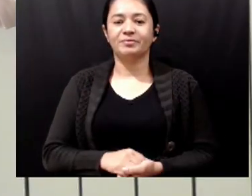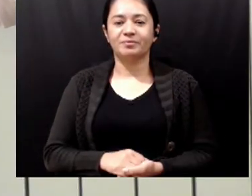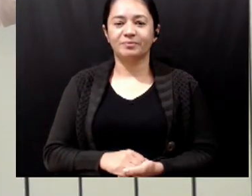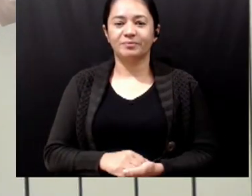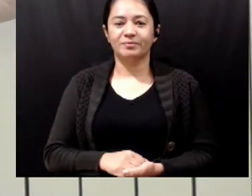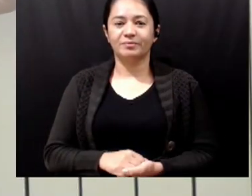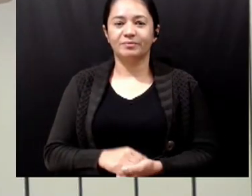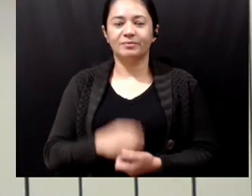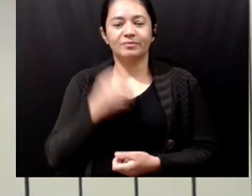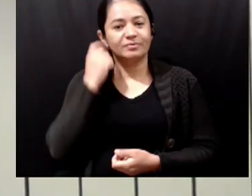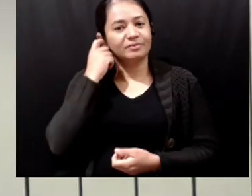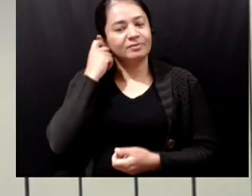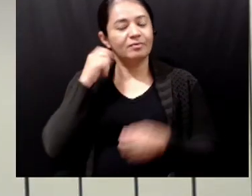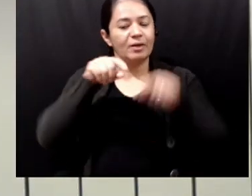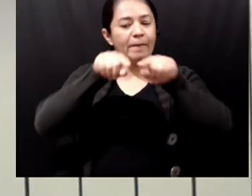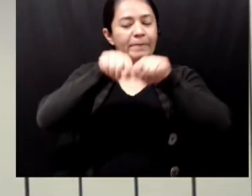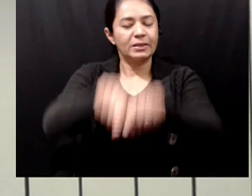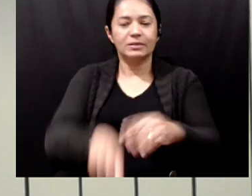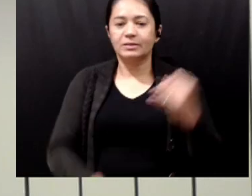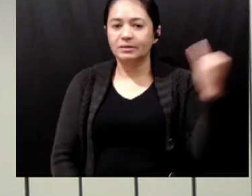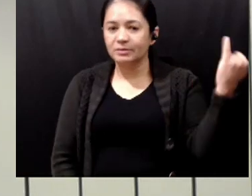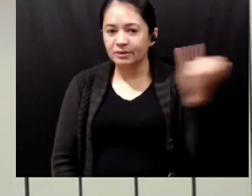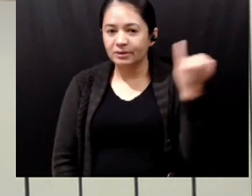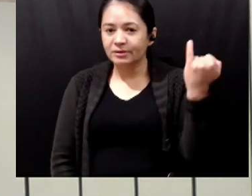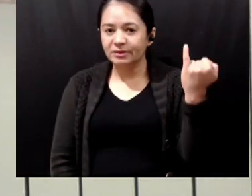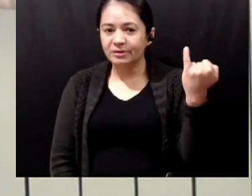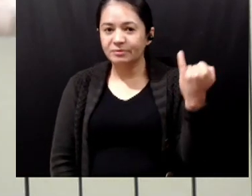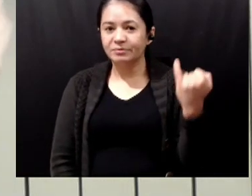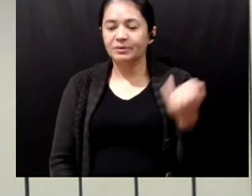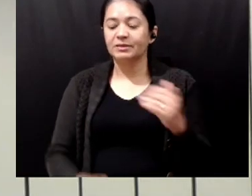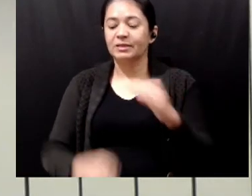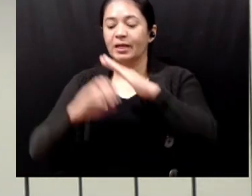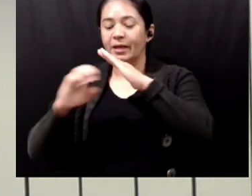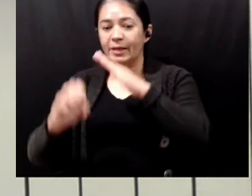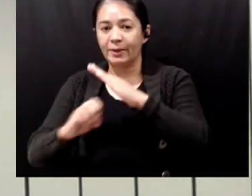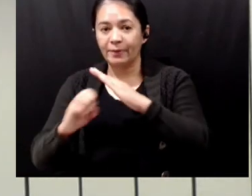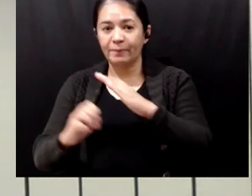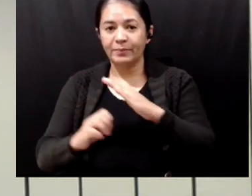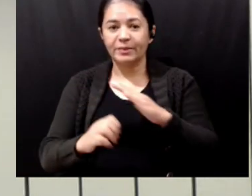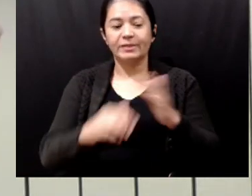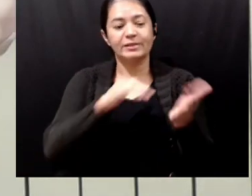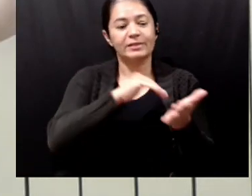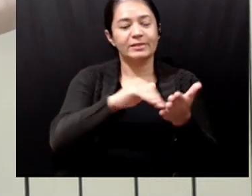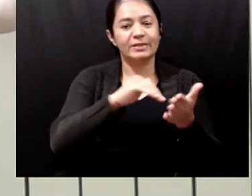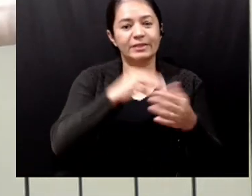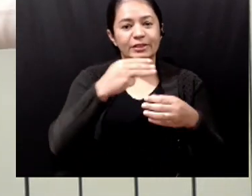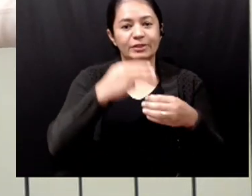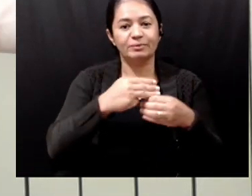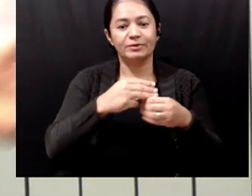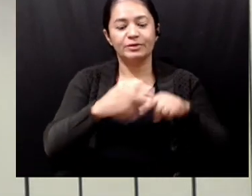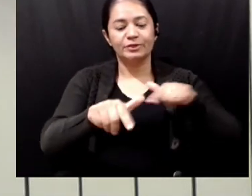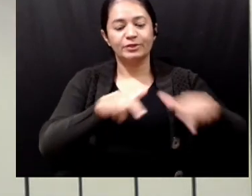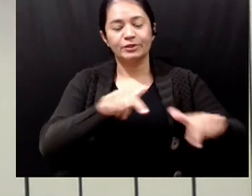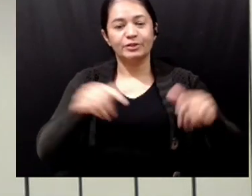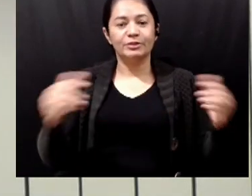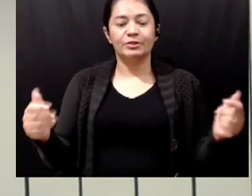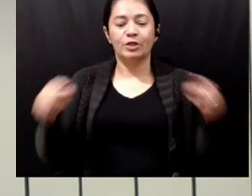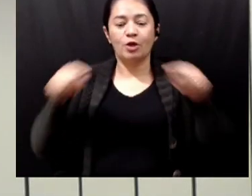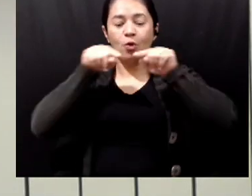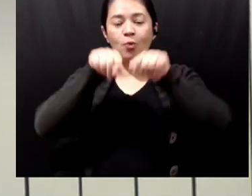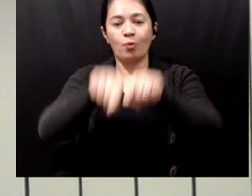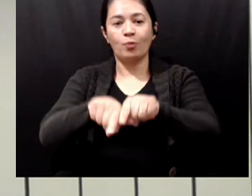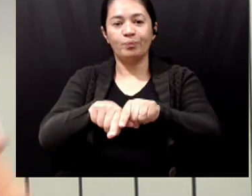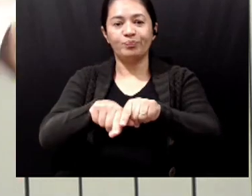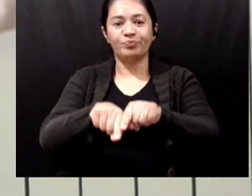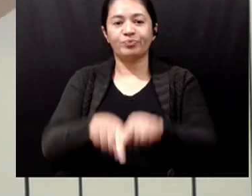Parceria importante, né? Então, entre as empresas e a Secretaria Municipal de Trabalho e Renda, através do CEPAT, o Centro Público de Apoio